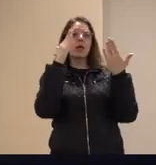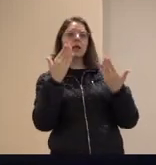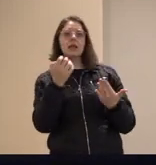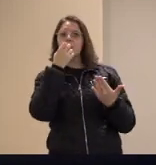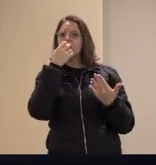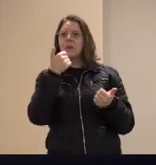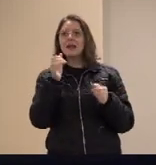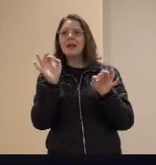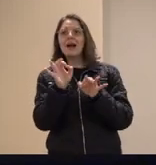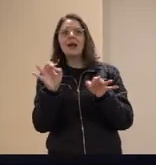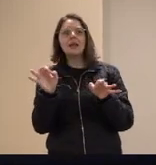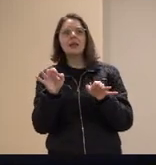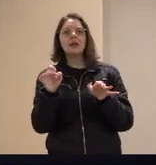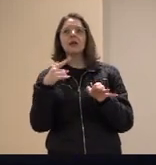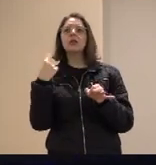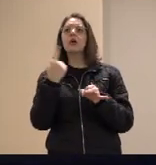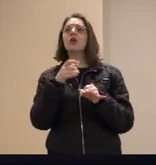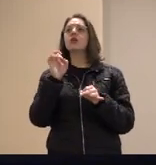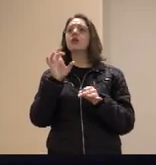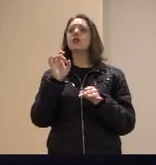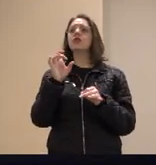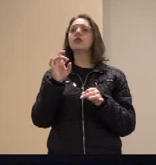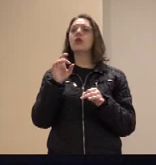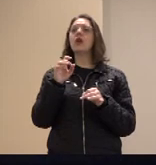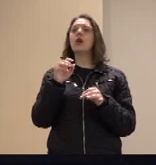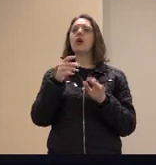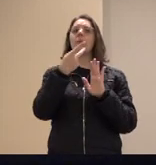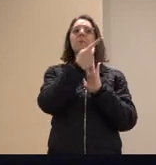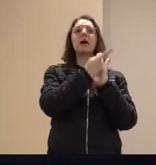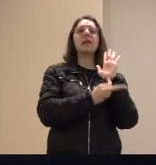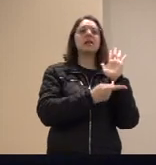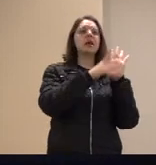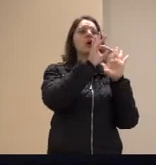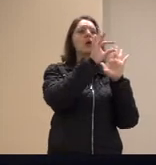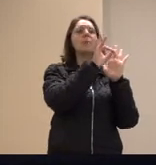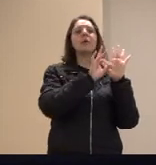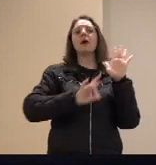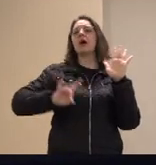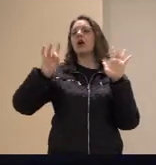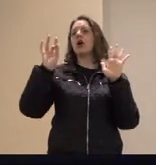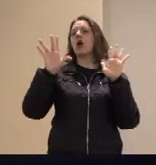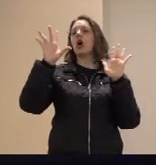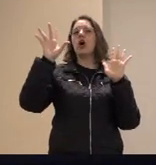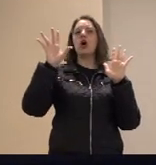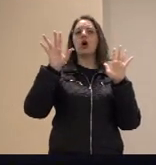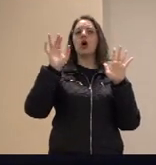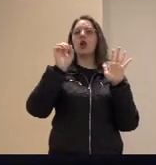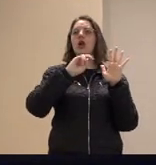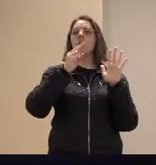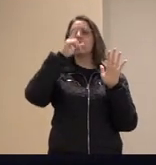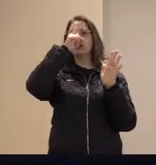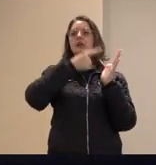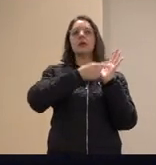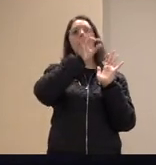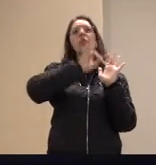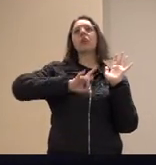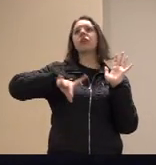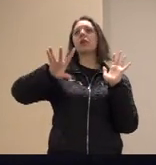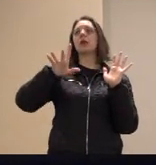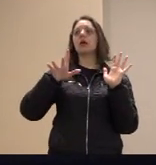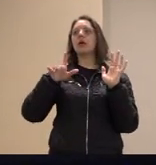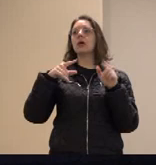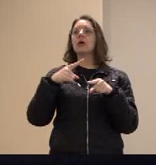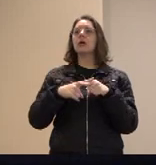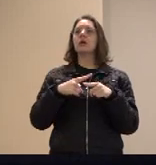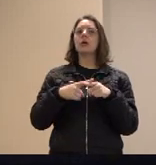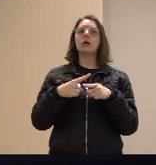caso, copiamos e colamos nossos pareceres, laudos ou decisões, porque não pode